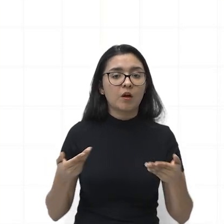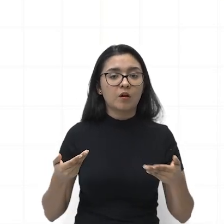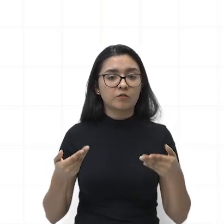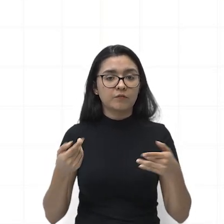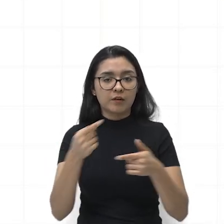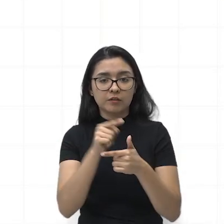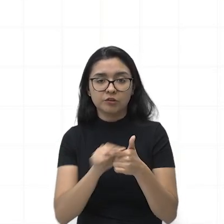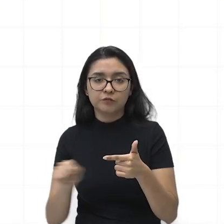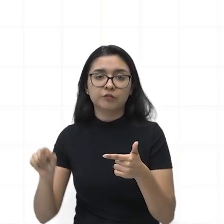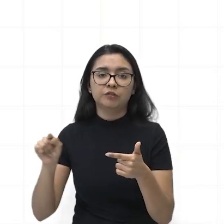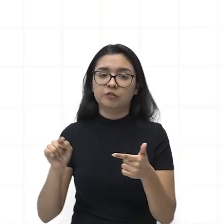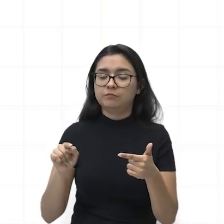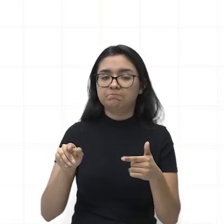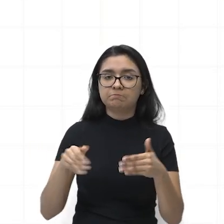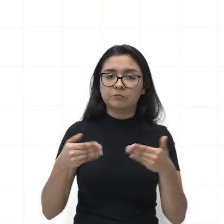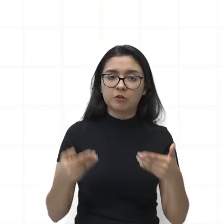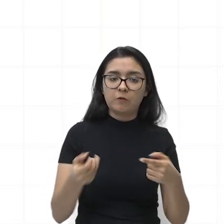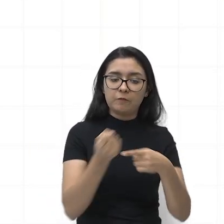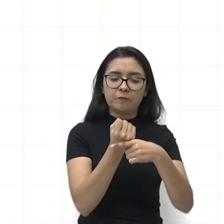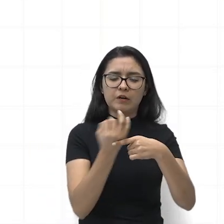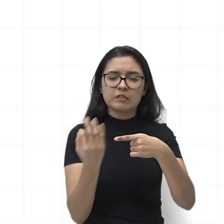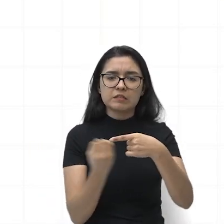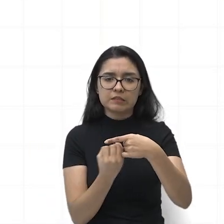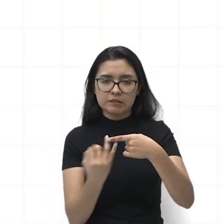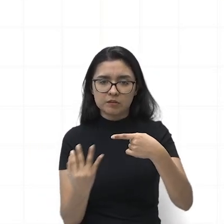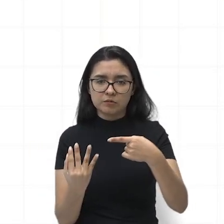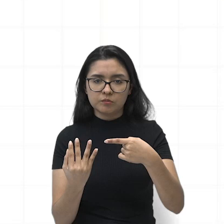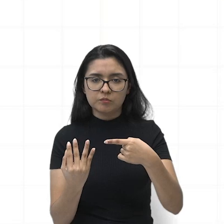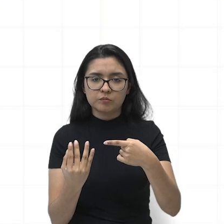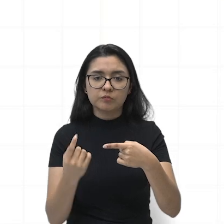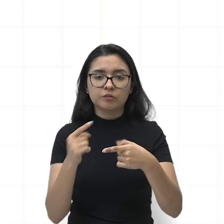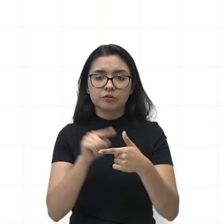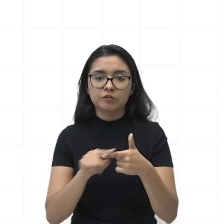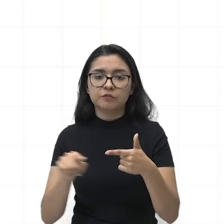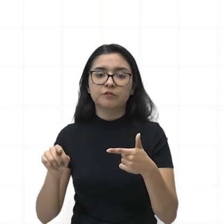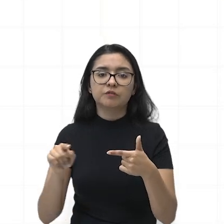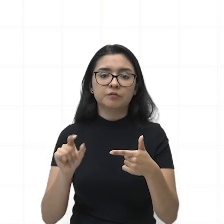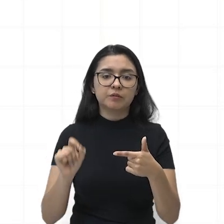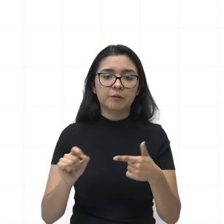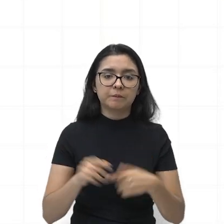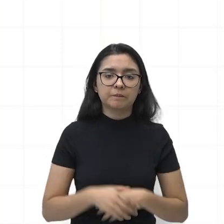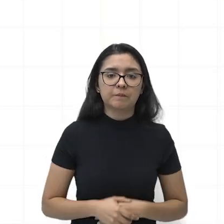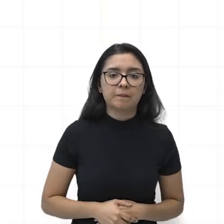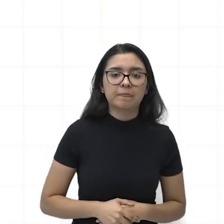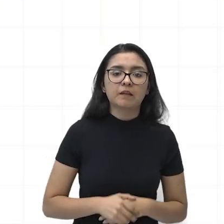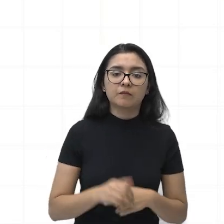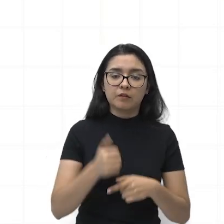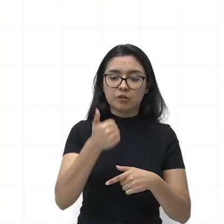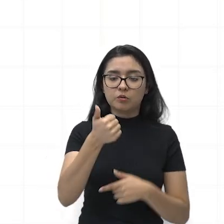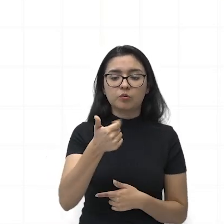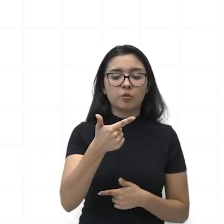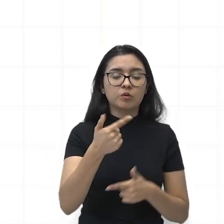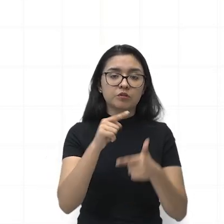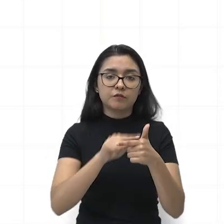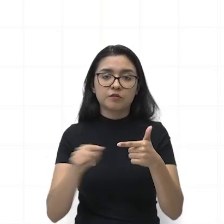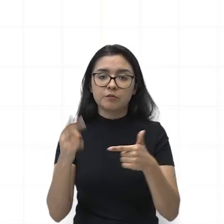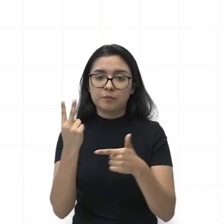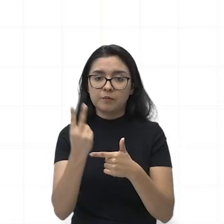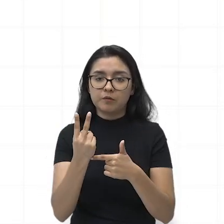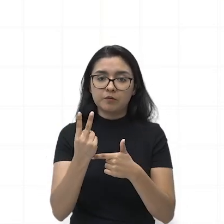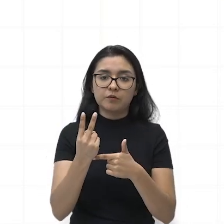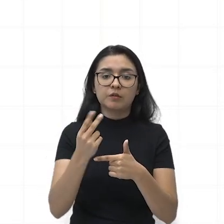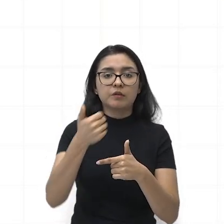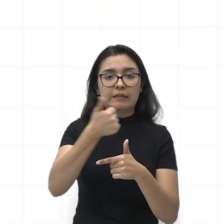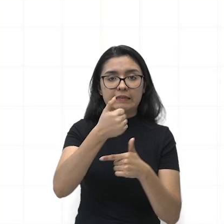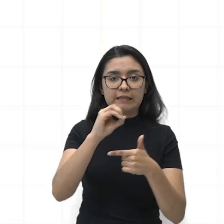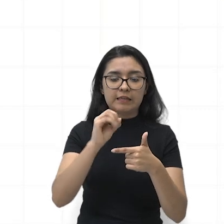simplificar. E para simplificar esta fração, nós vamos pegar o 12 e dividir por 2, e o número